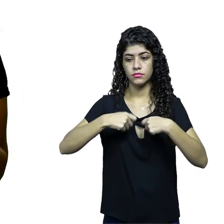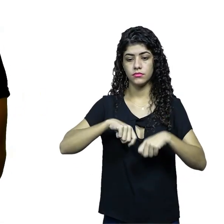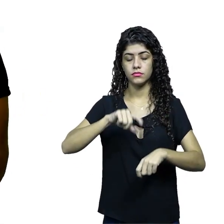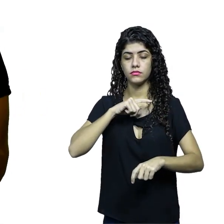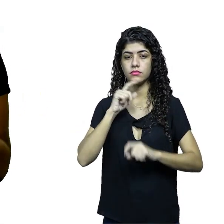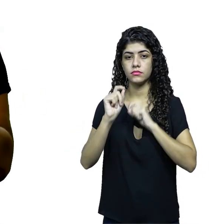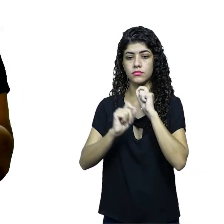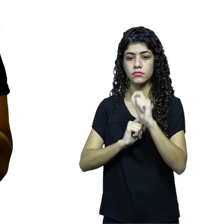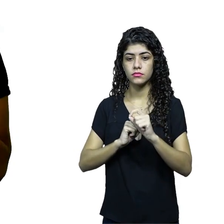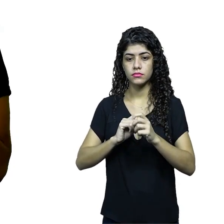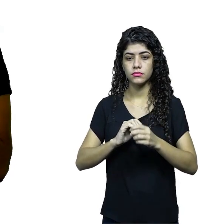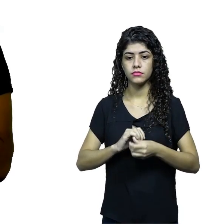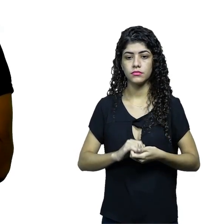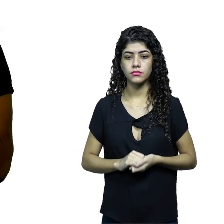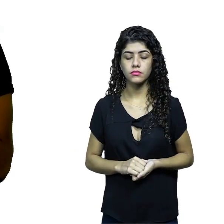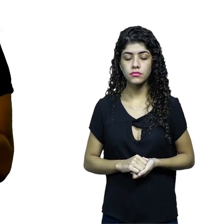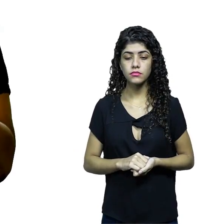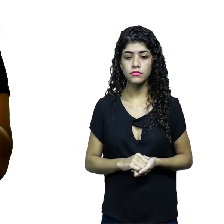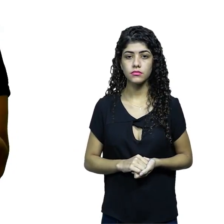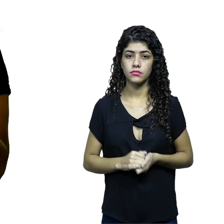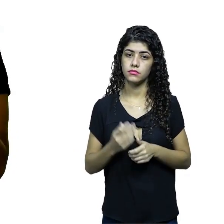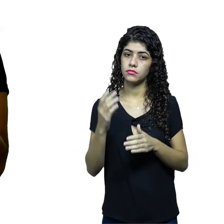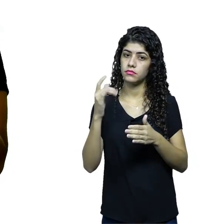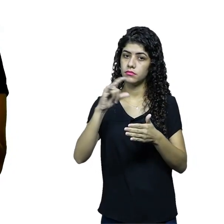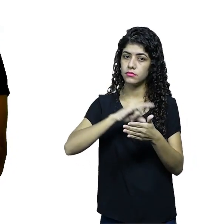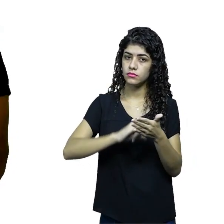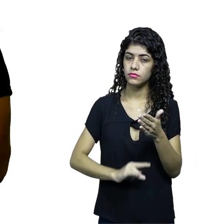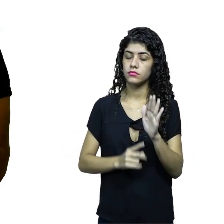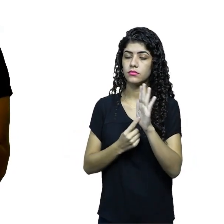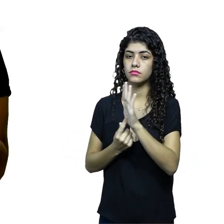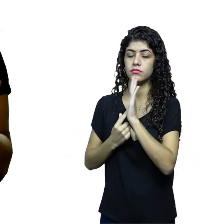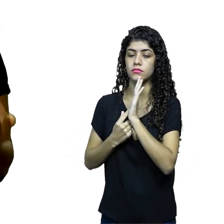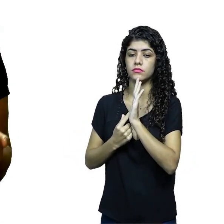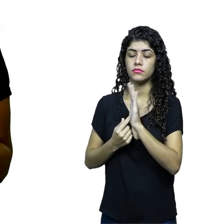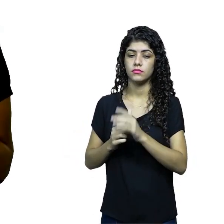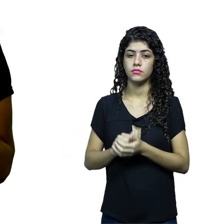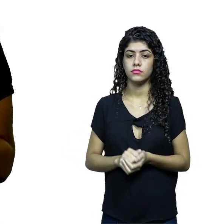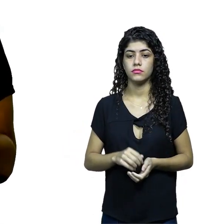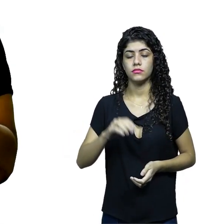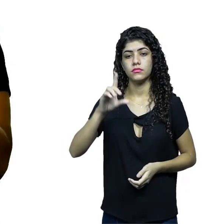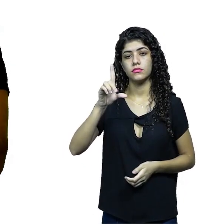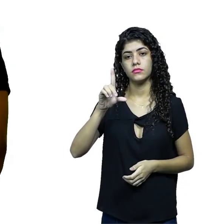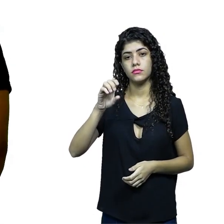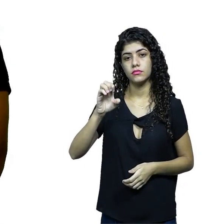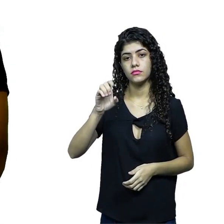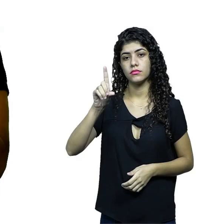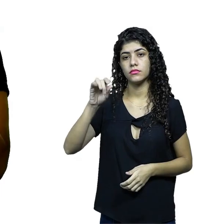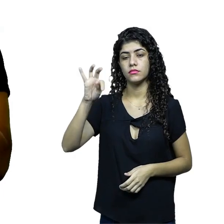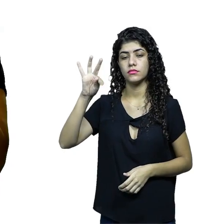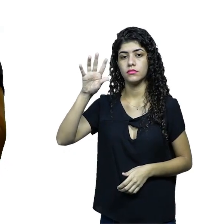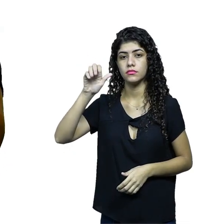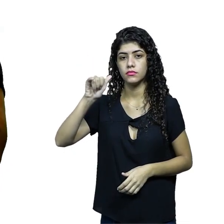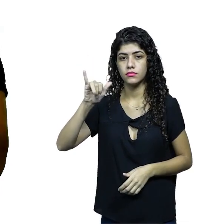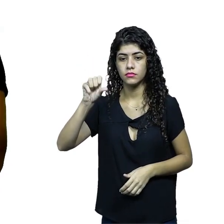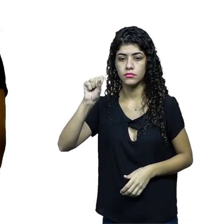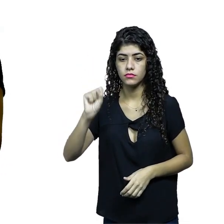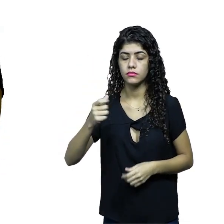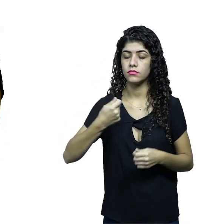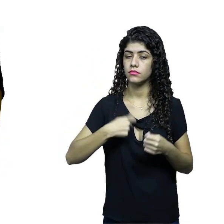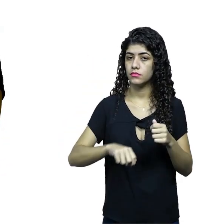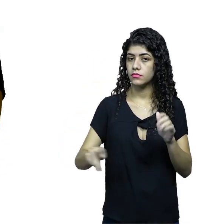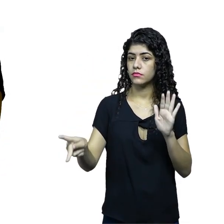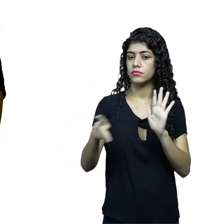que fazer, né, inclusive, esse folder, esse documento para apresentar. Para os editais, você tem que ser